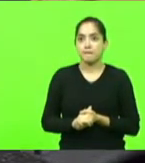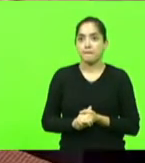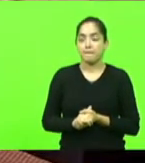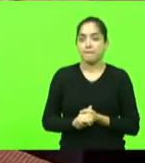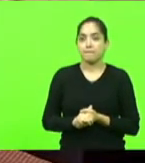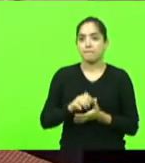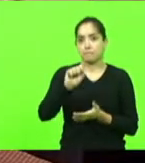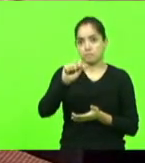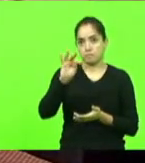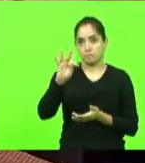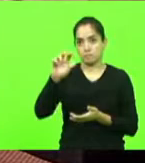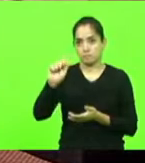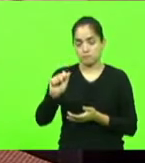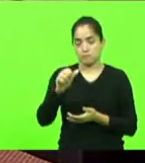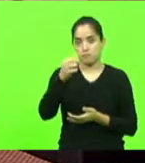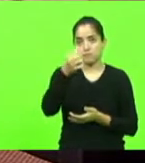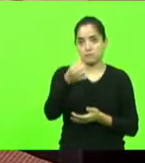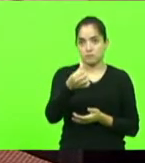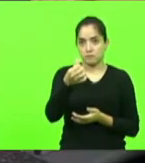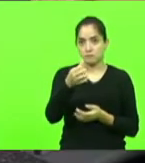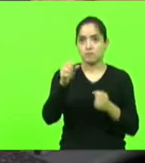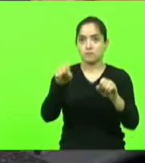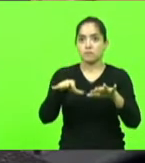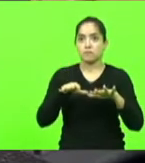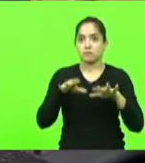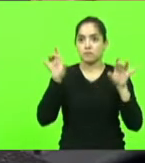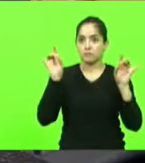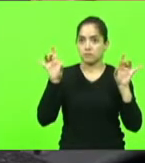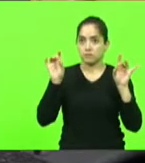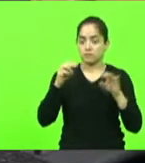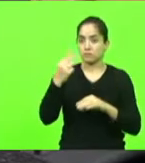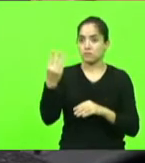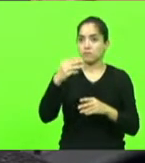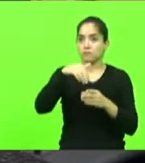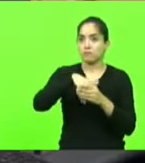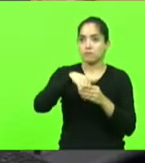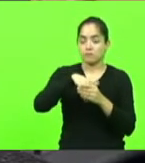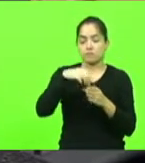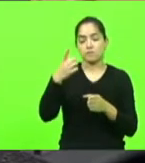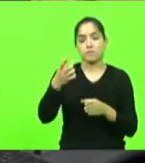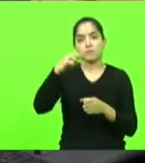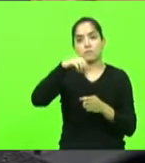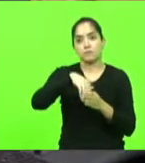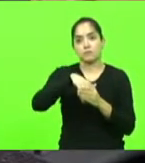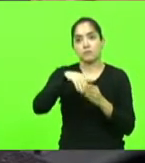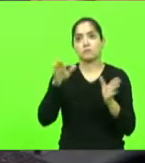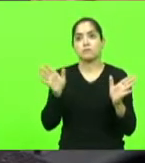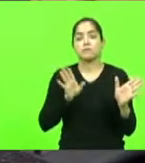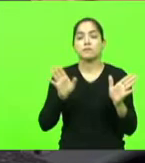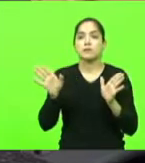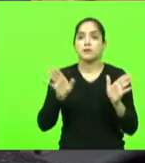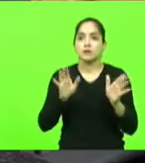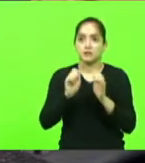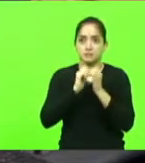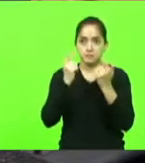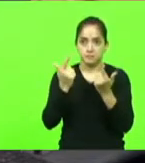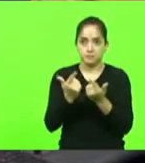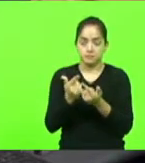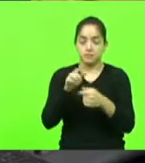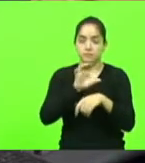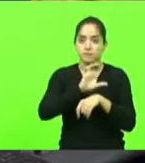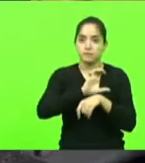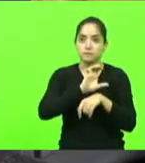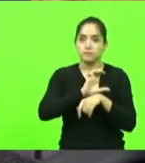Ata da sexta sessão especial da terceira sessão legislativa da 19ª Legislatura